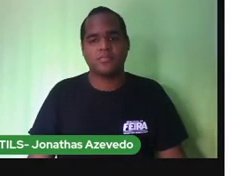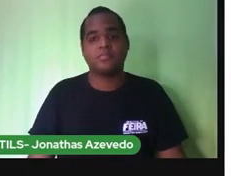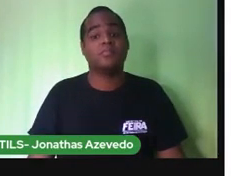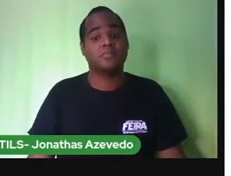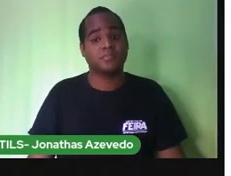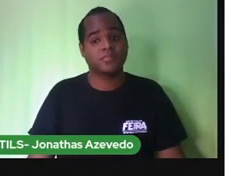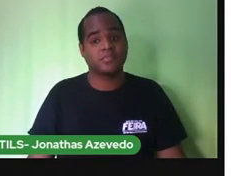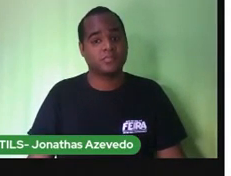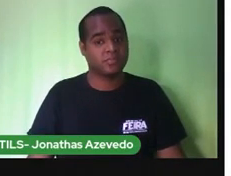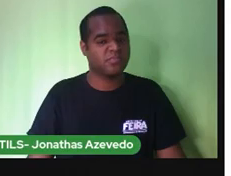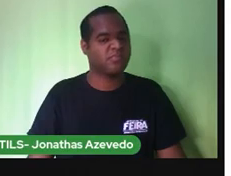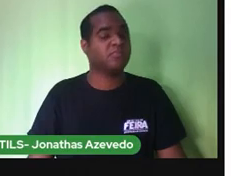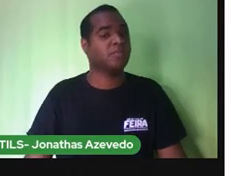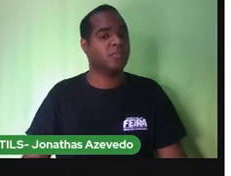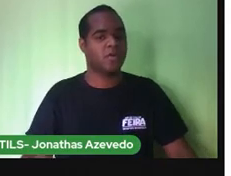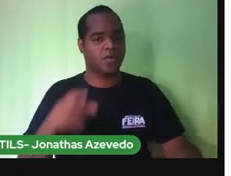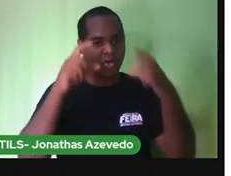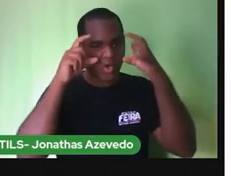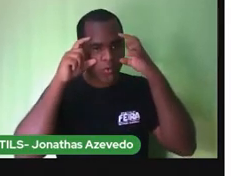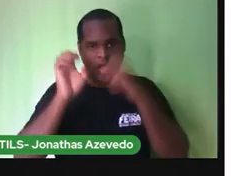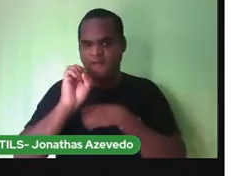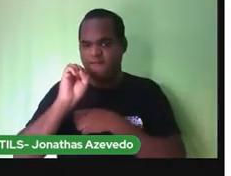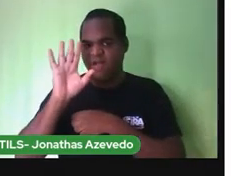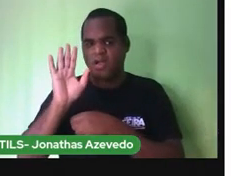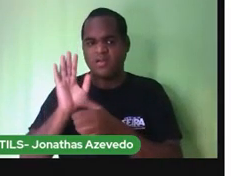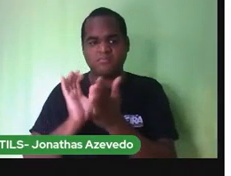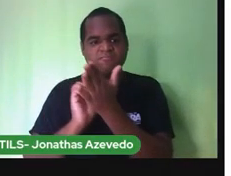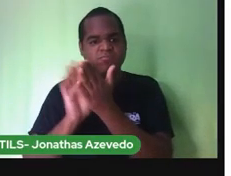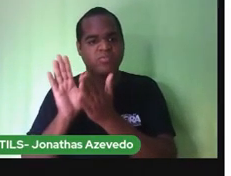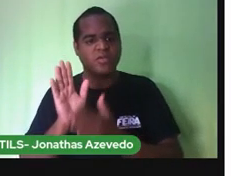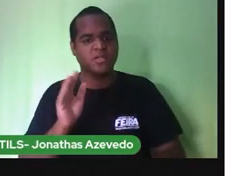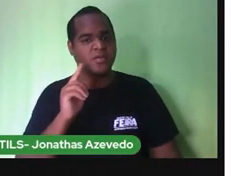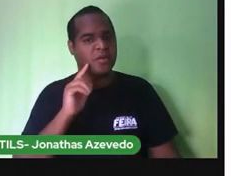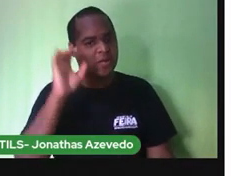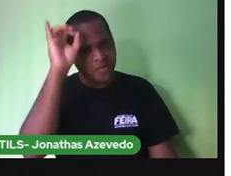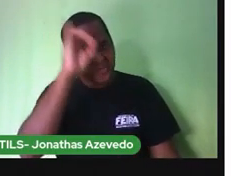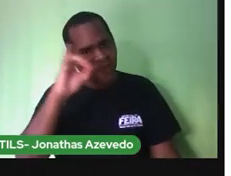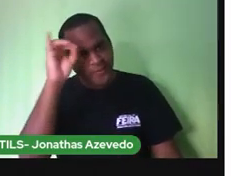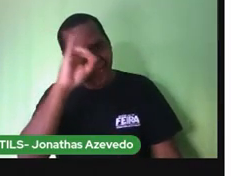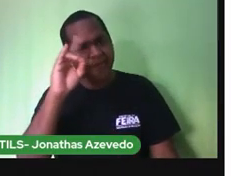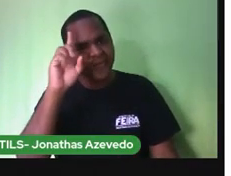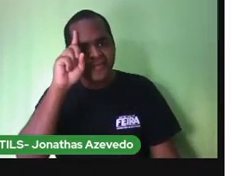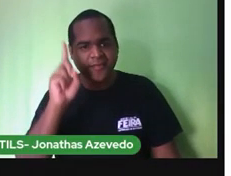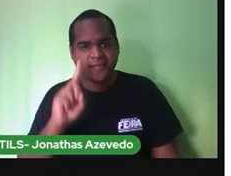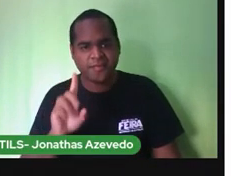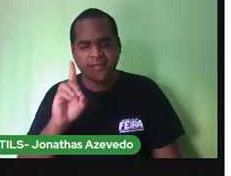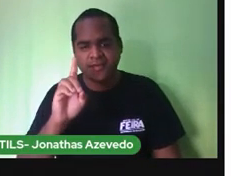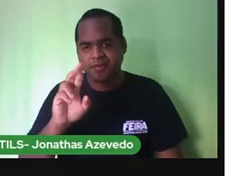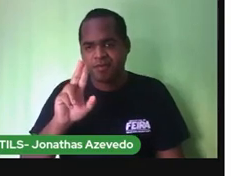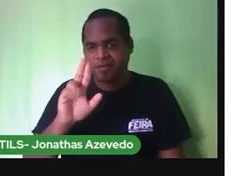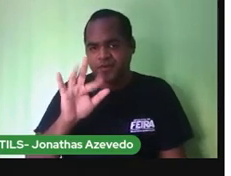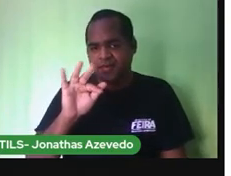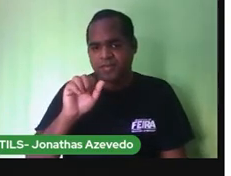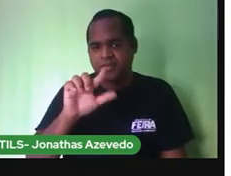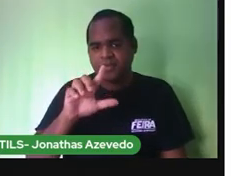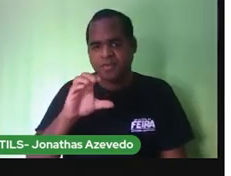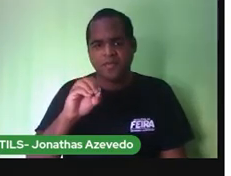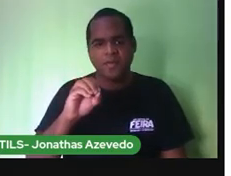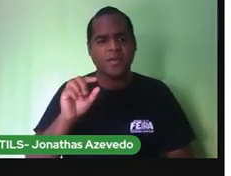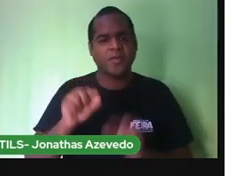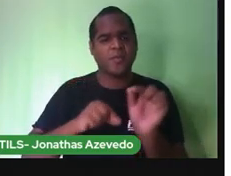a coruja ó foi embora coruja boba Será que não sabe que Grupo Elas não existem